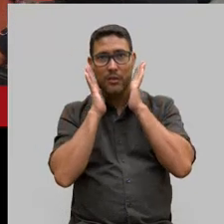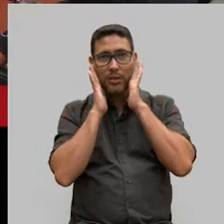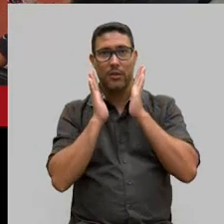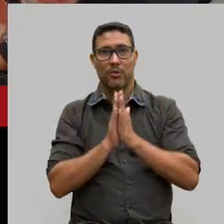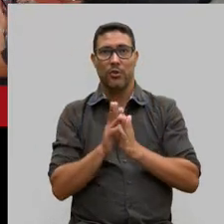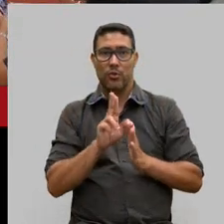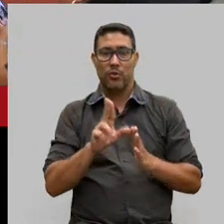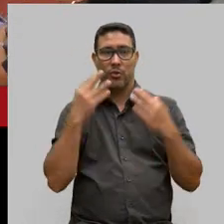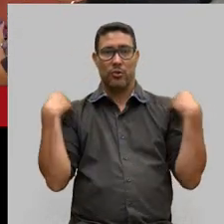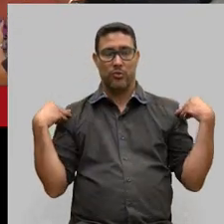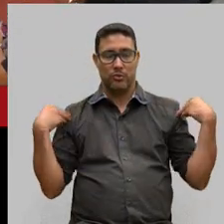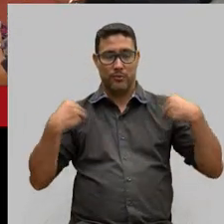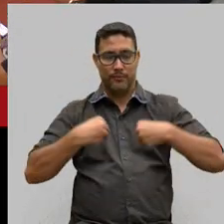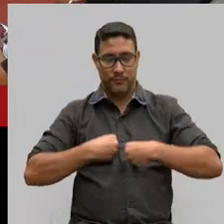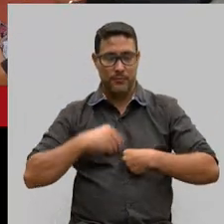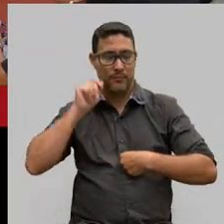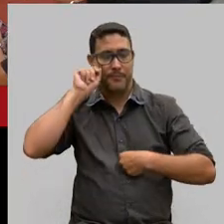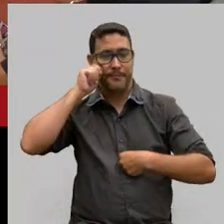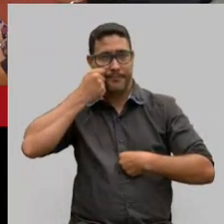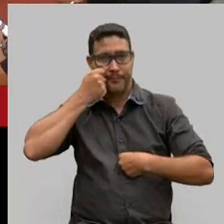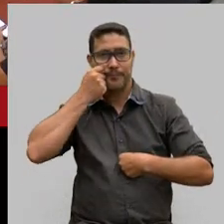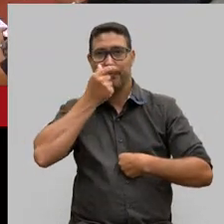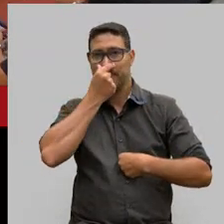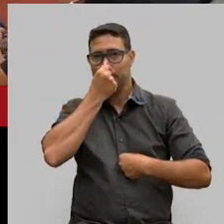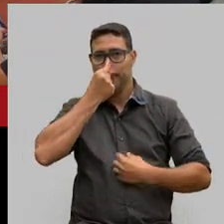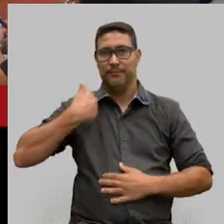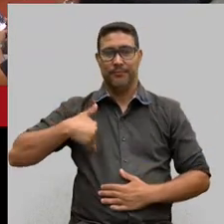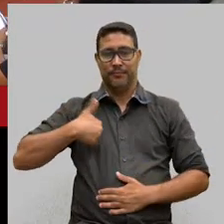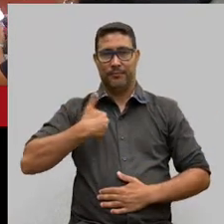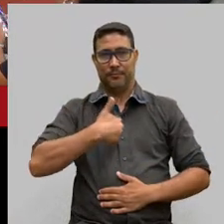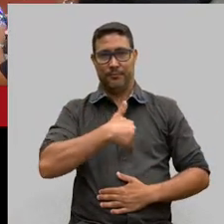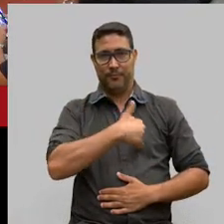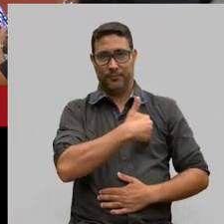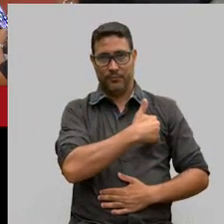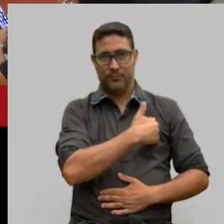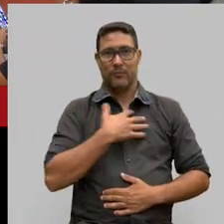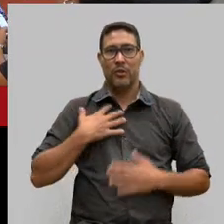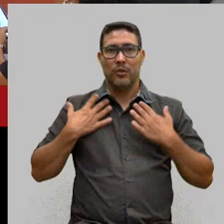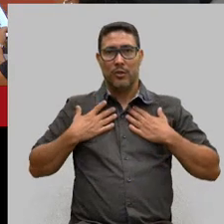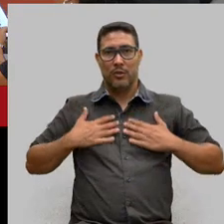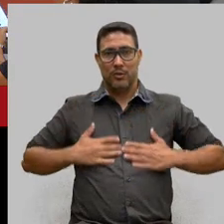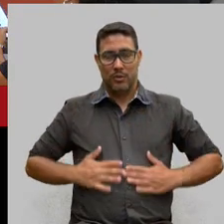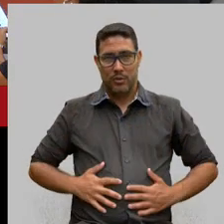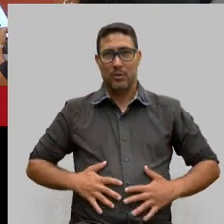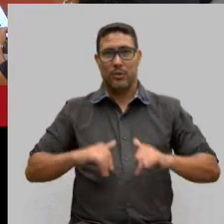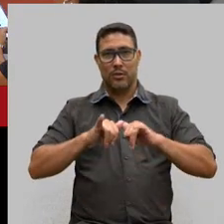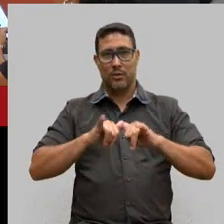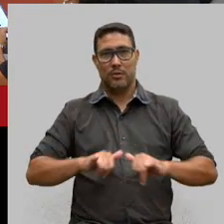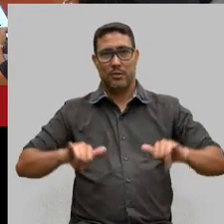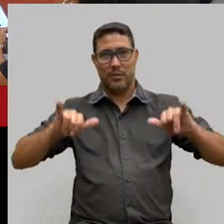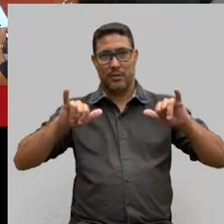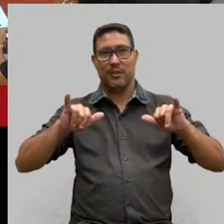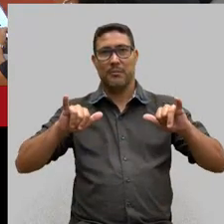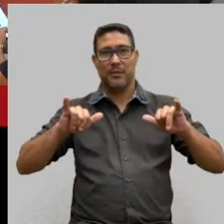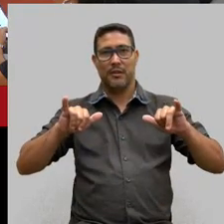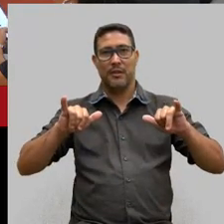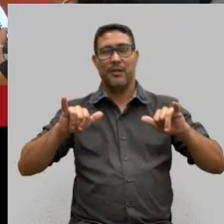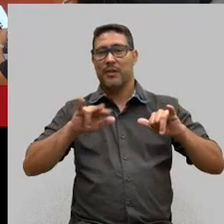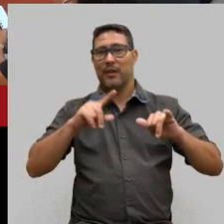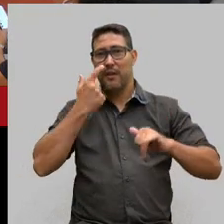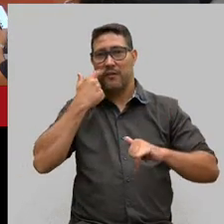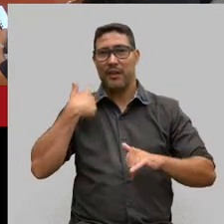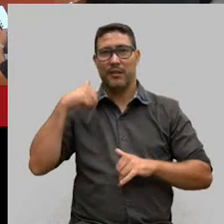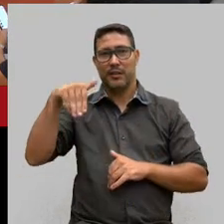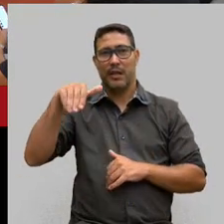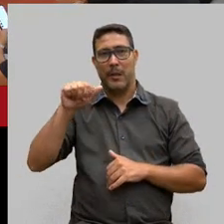com terno escuro com risca de gis e com a camisa da campanha que vocês vão me ver até maio com essa